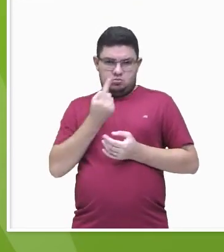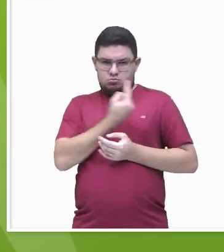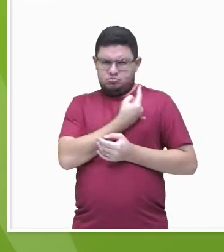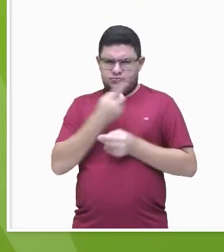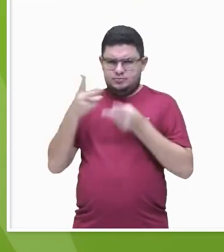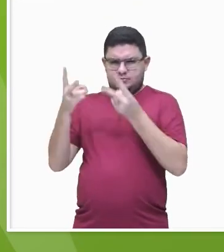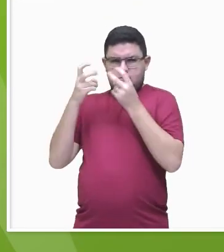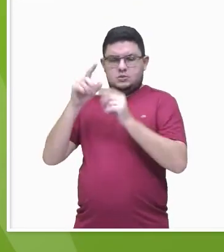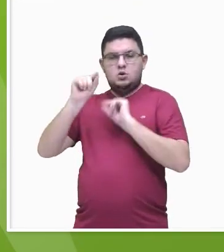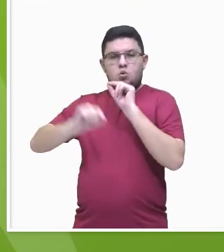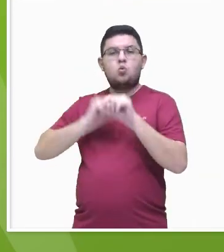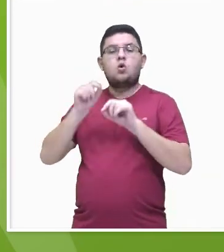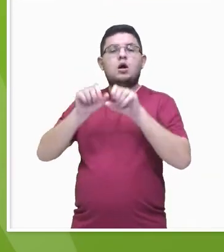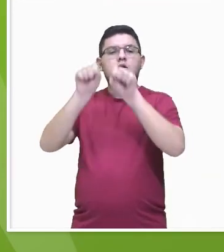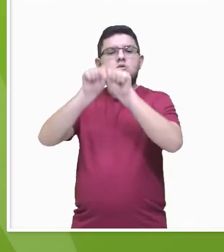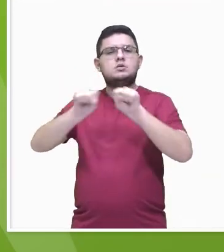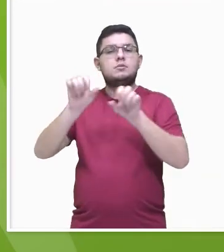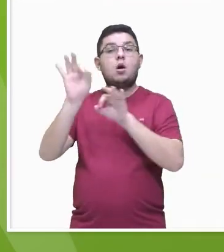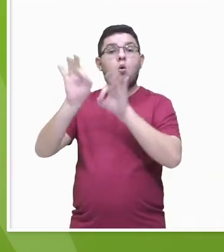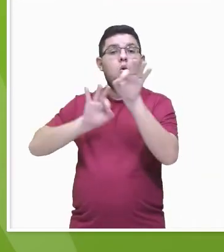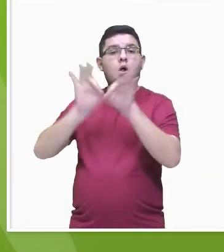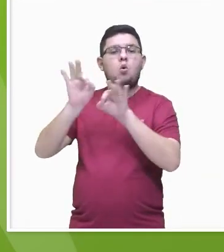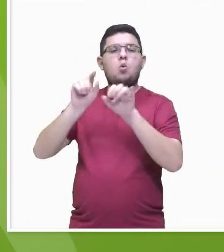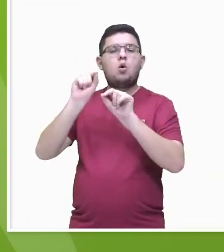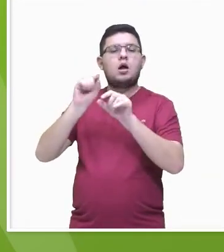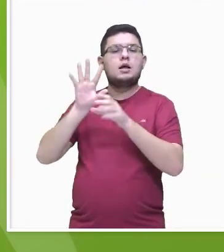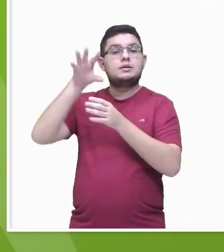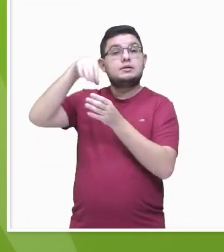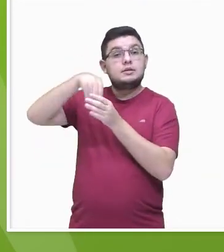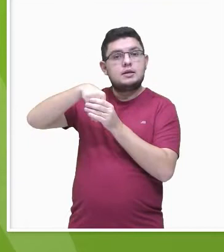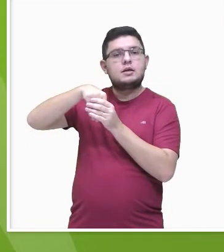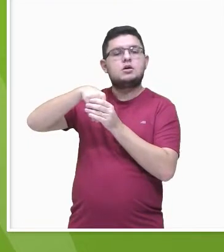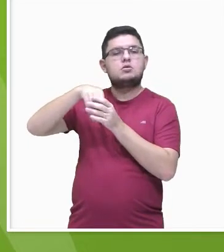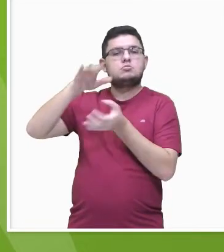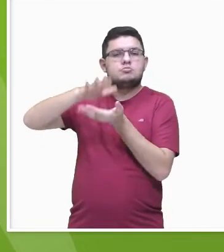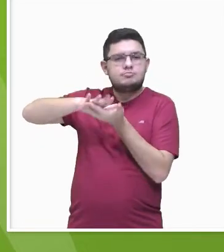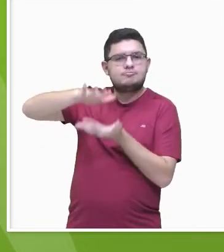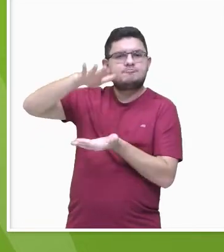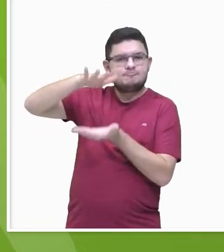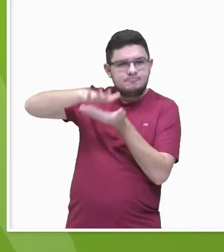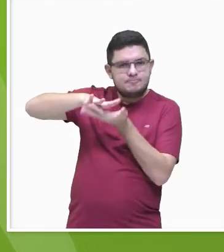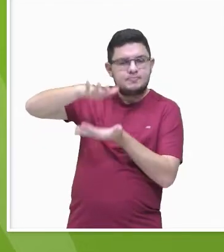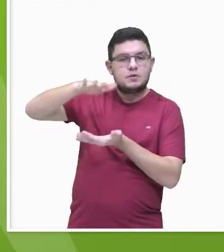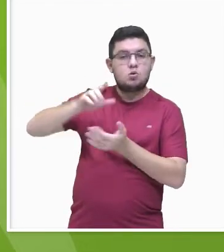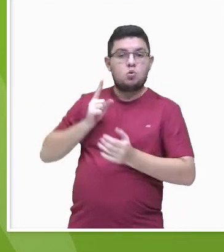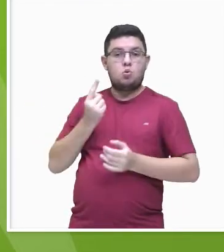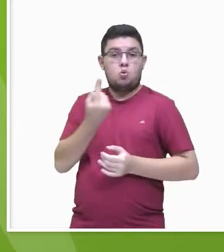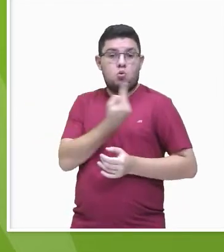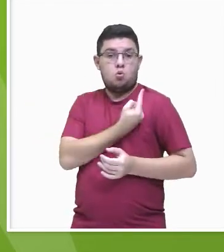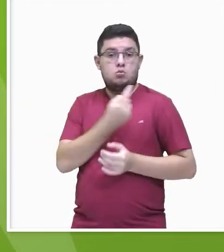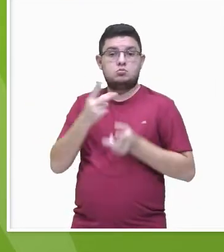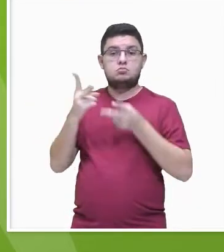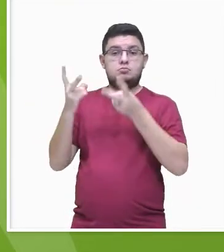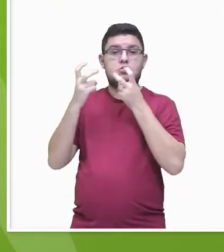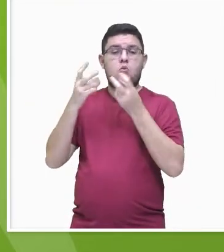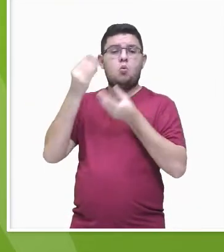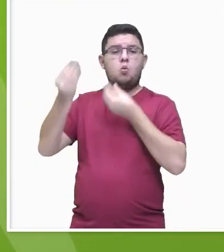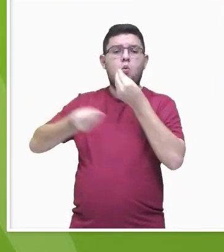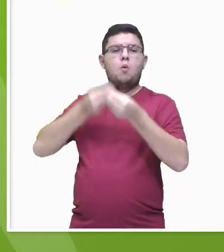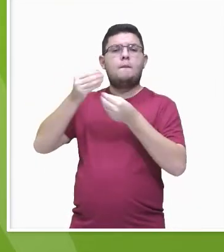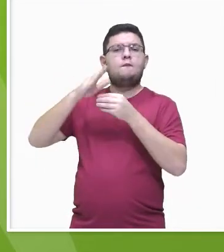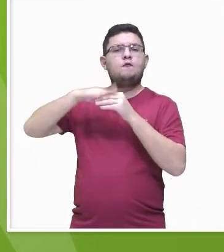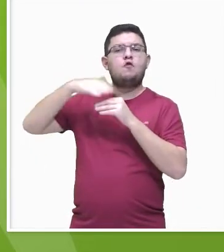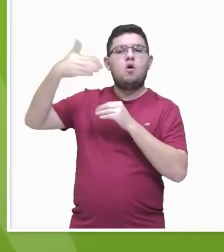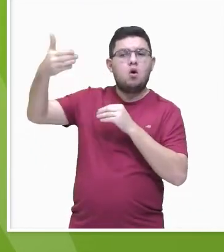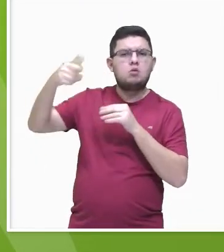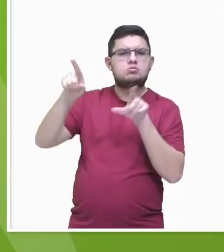imagem um esquema de uma estrela do mar, onde a gente pode observar essa estrela por fora, né? Aqui a gente